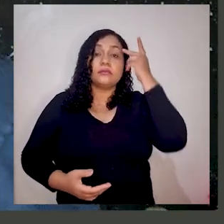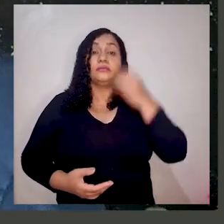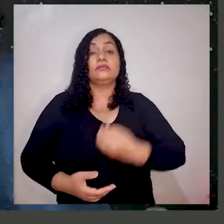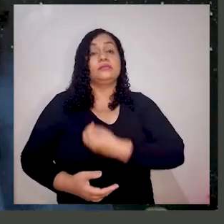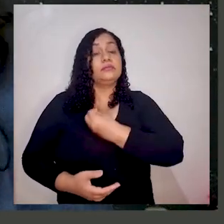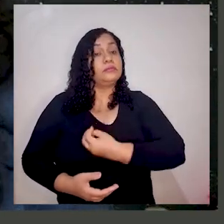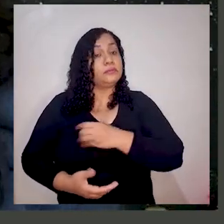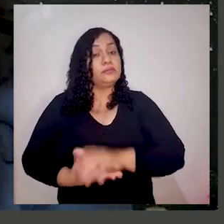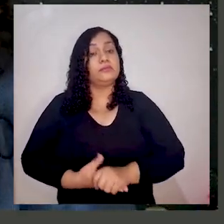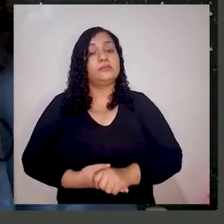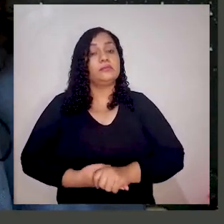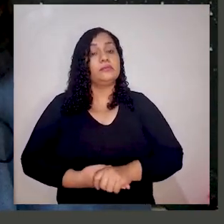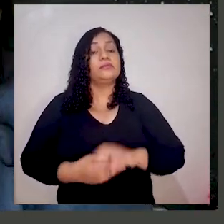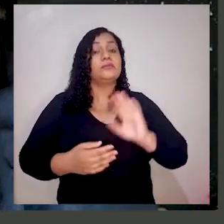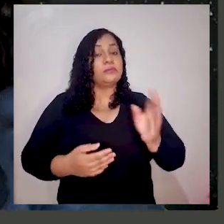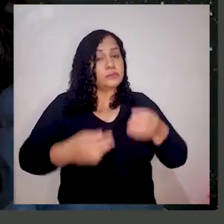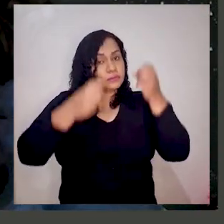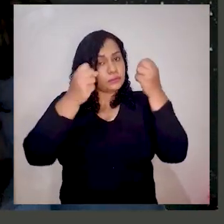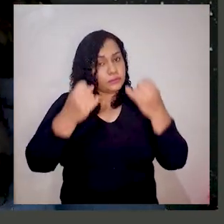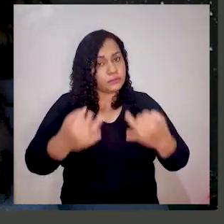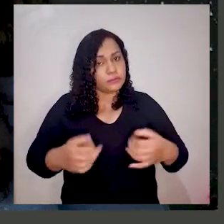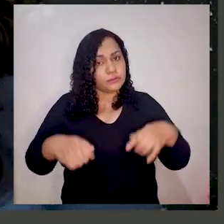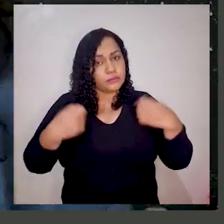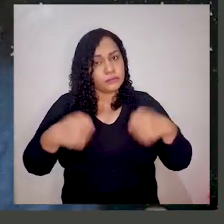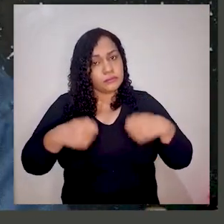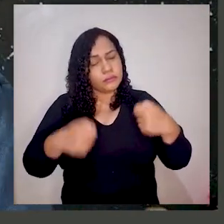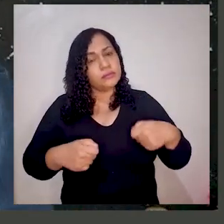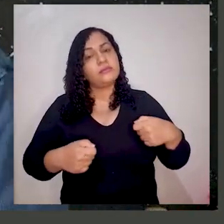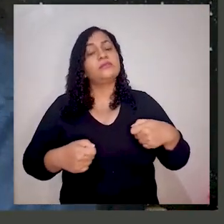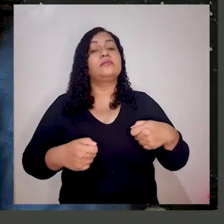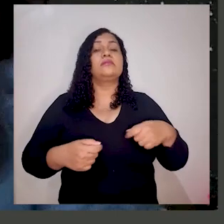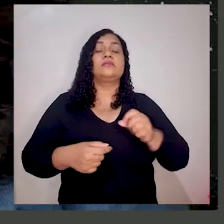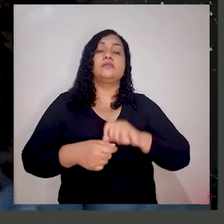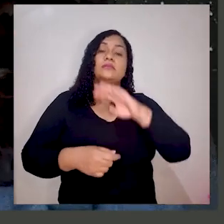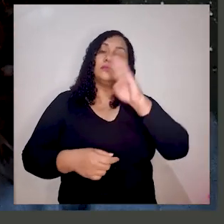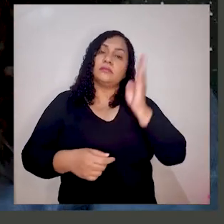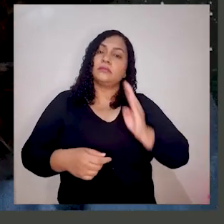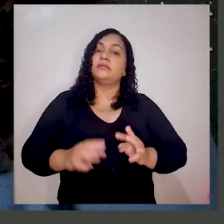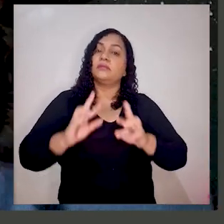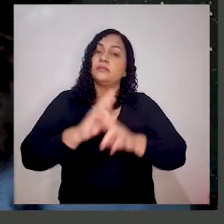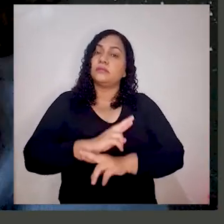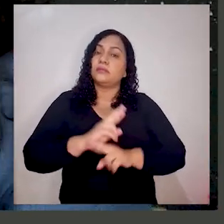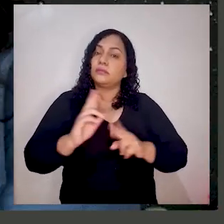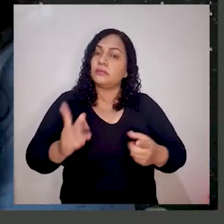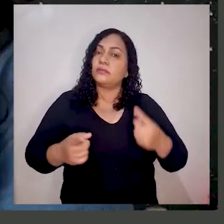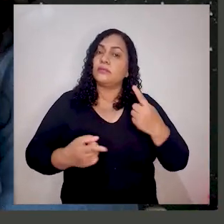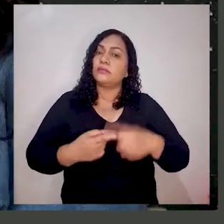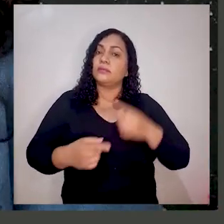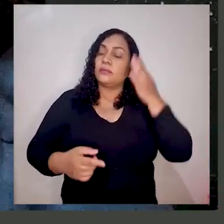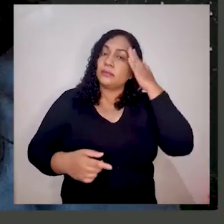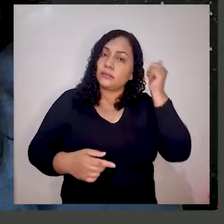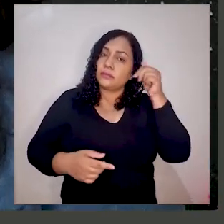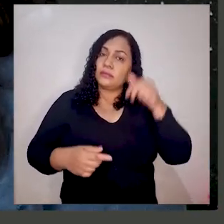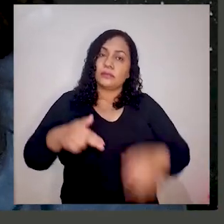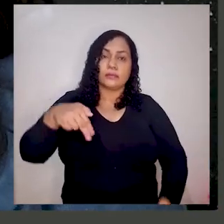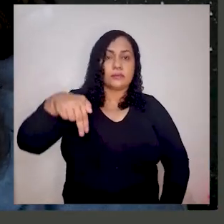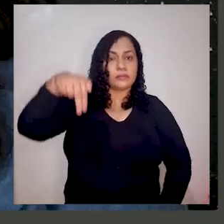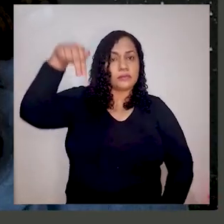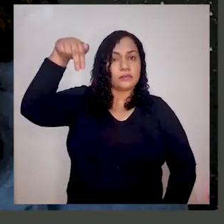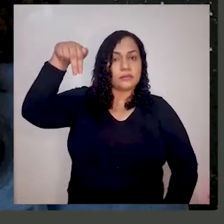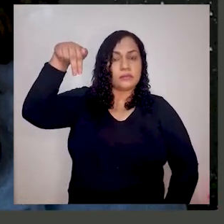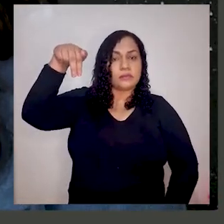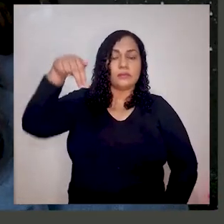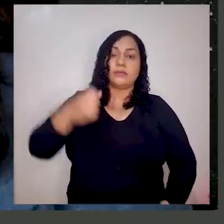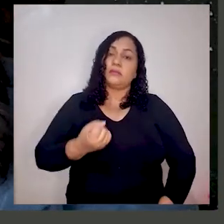número de pessoas, né? Isso aqui, como eu falei, é o geral, porque a gente tem que fazer no Brasil de forma diferente, porque a gente sabe que o norte